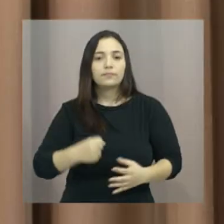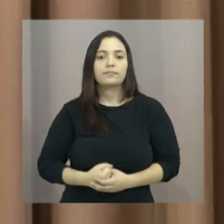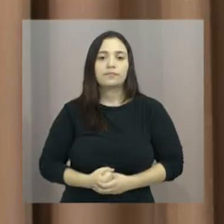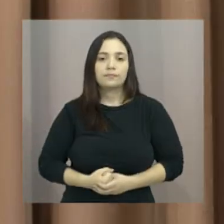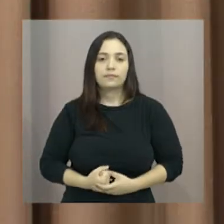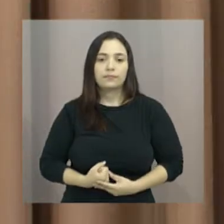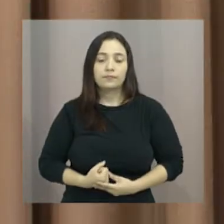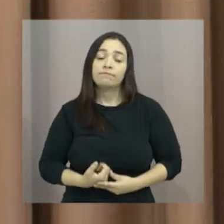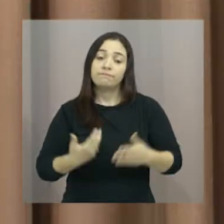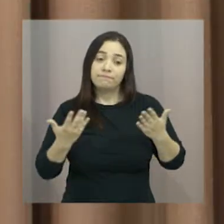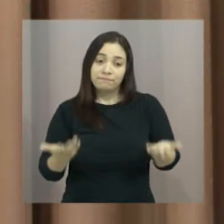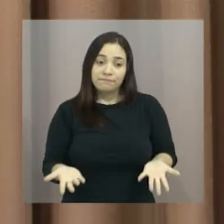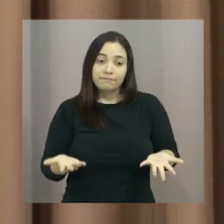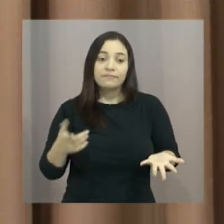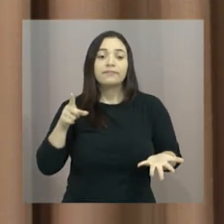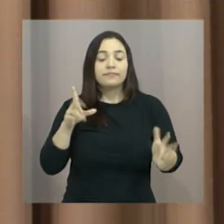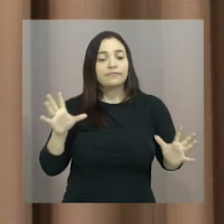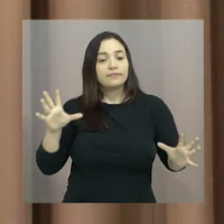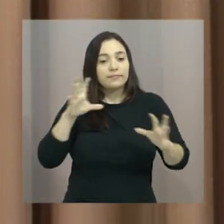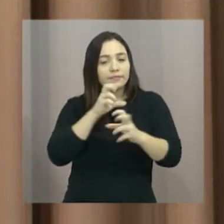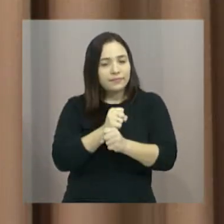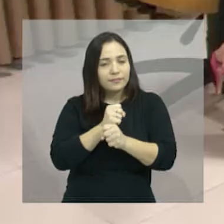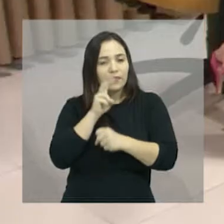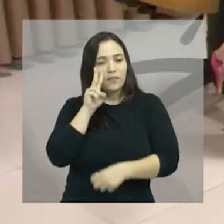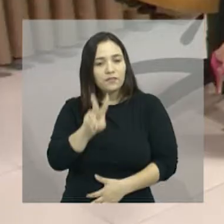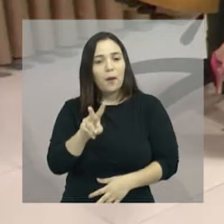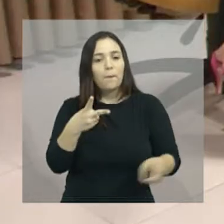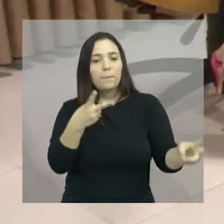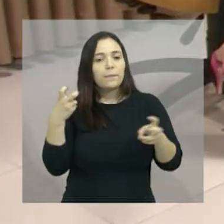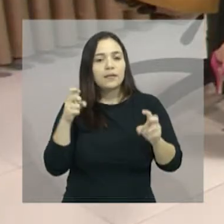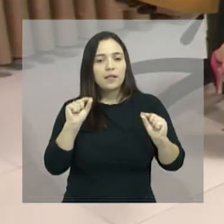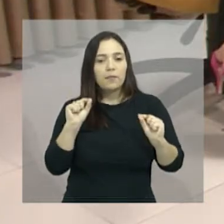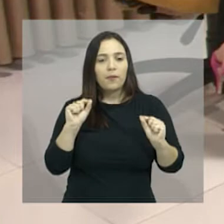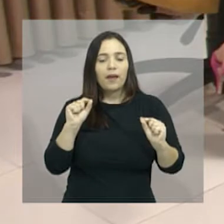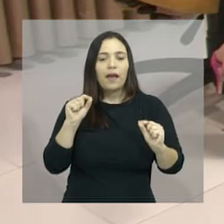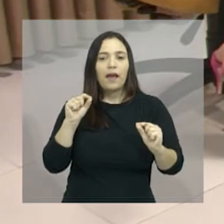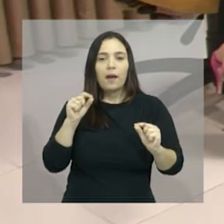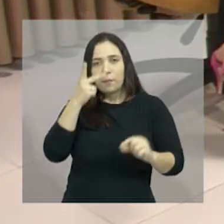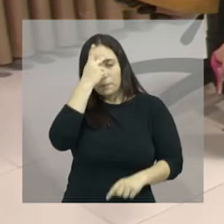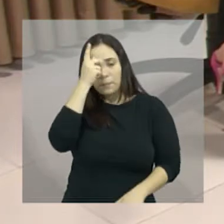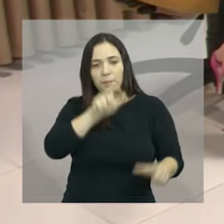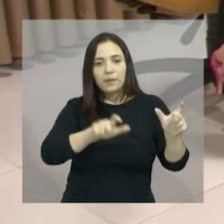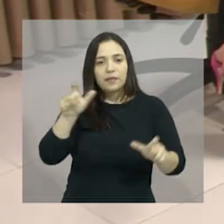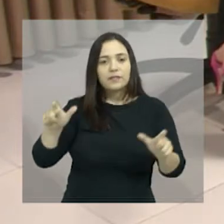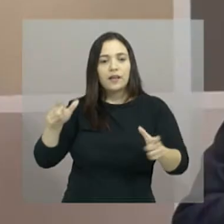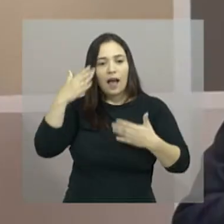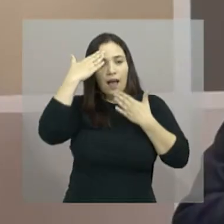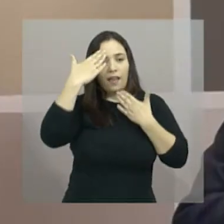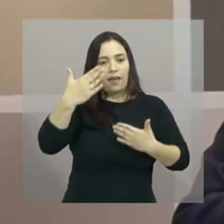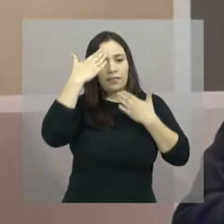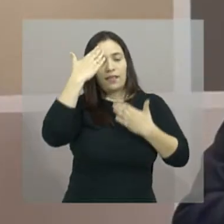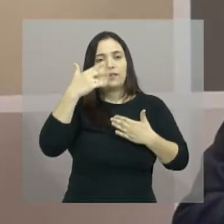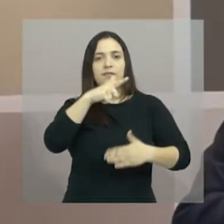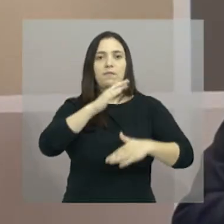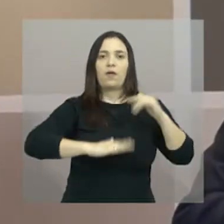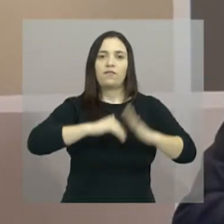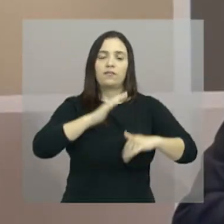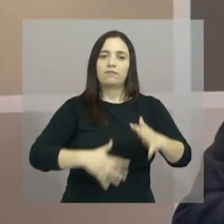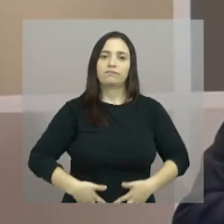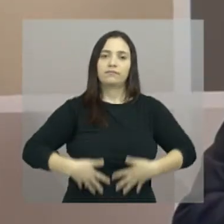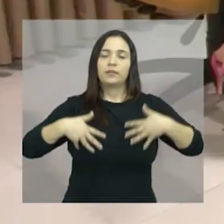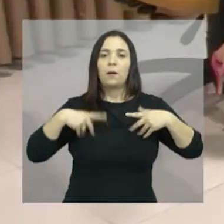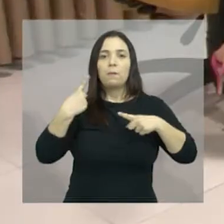contas, o resultado de tudo isso vem uma resposta, às vezes, com um simples sorriso do muito obrigada, né? A ação desse profissional fez com que muitas